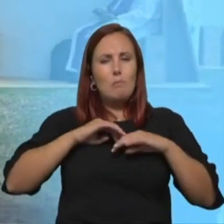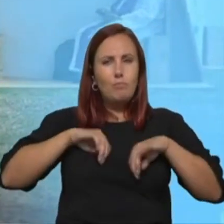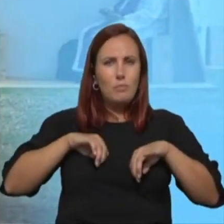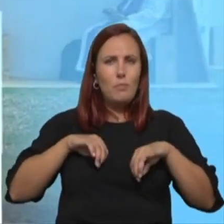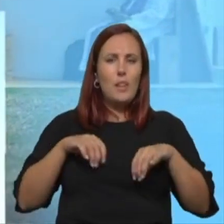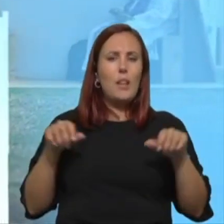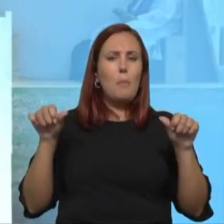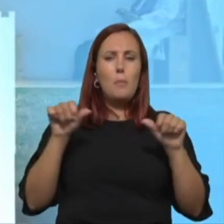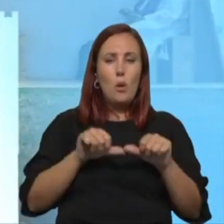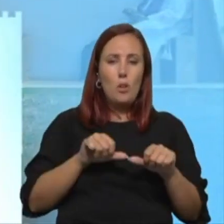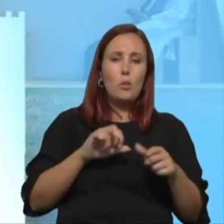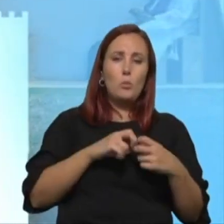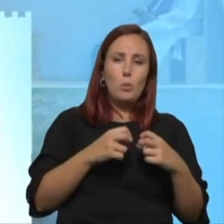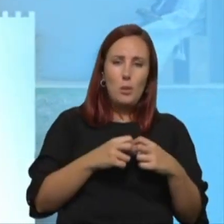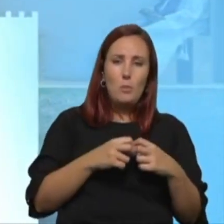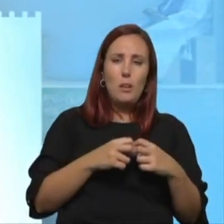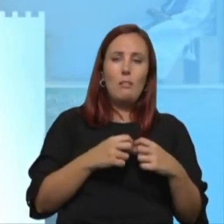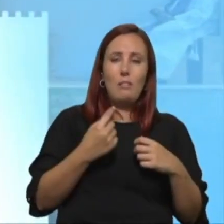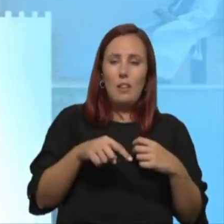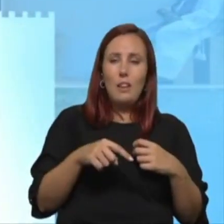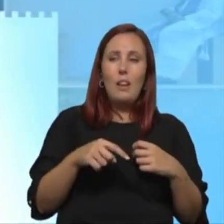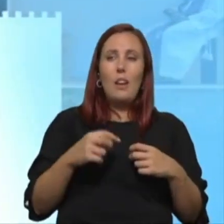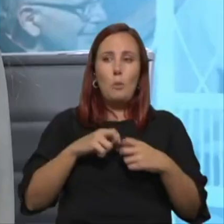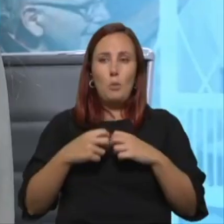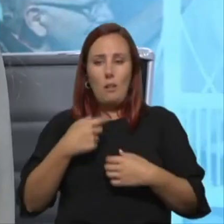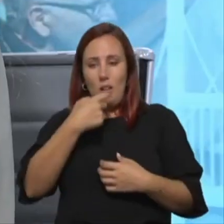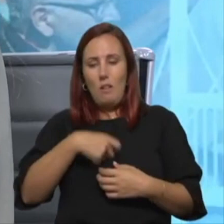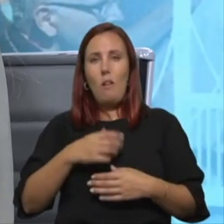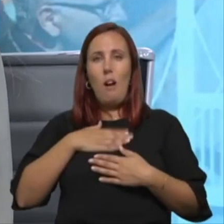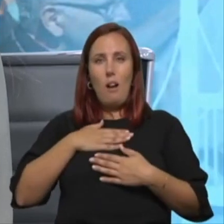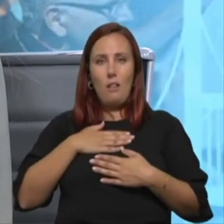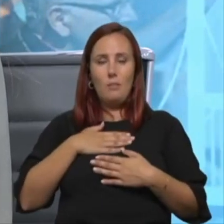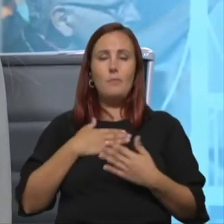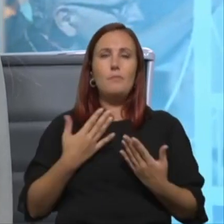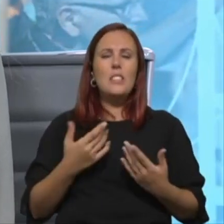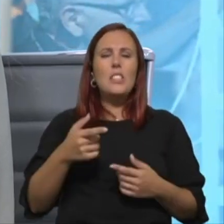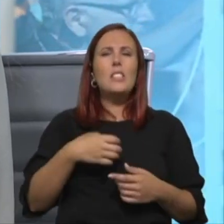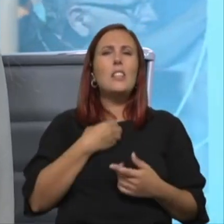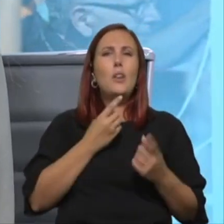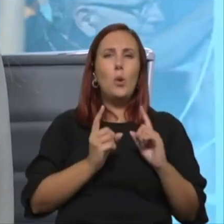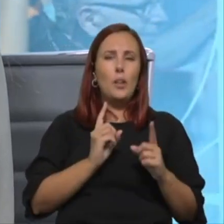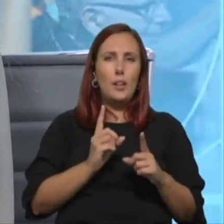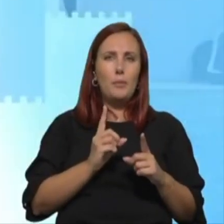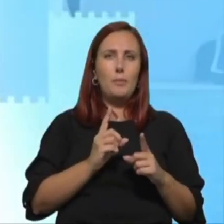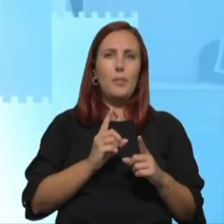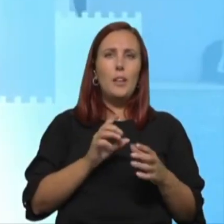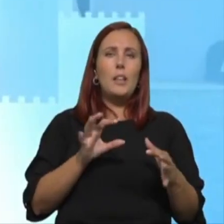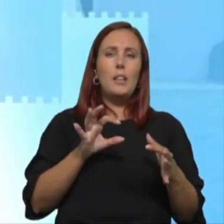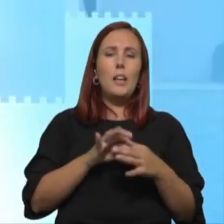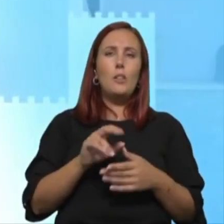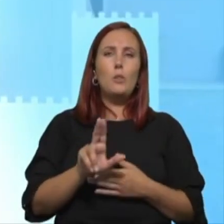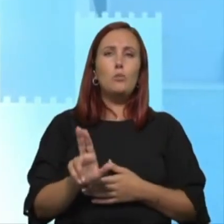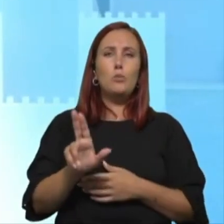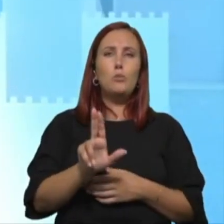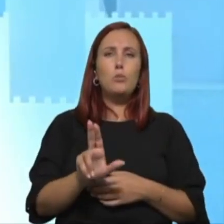ter um problema é ser um problema. Que significado pode ter isto, ter sido colocado no âmbito da Jornada Mundial da